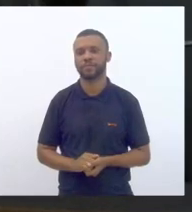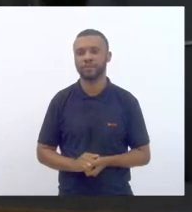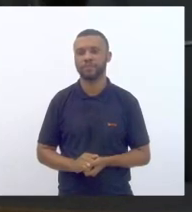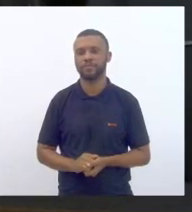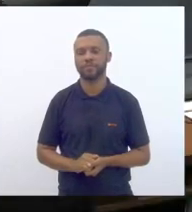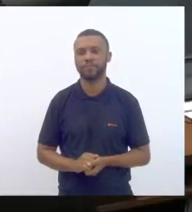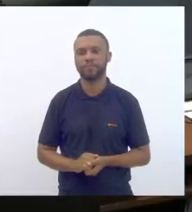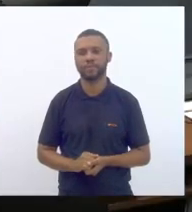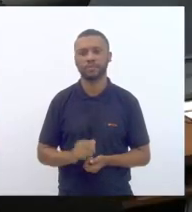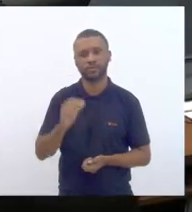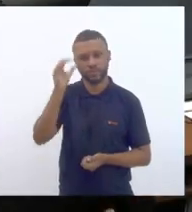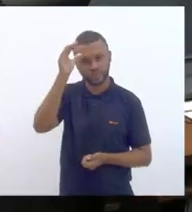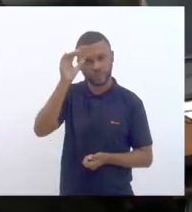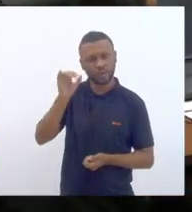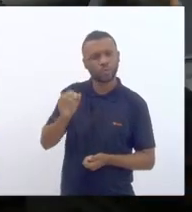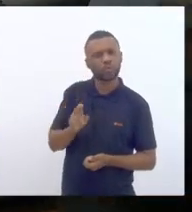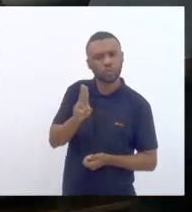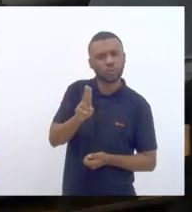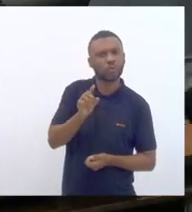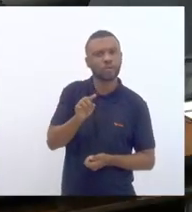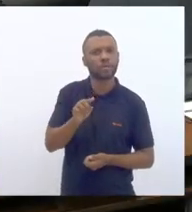Ju.